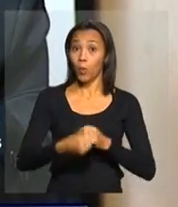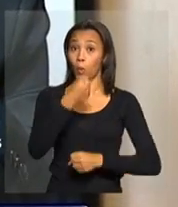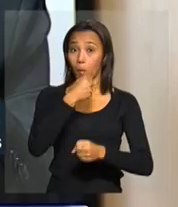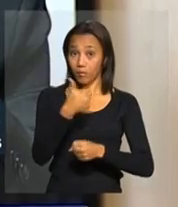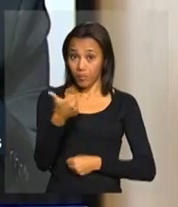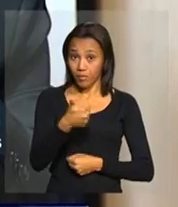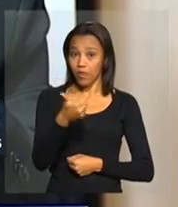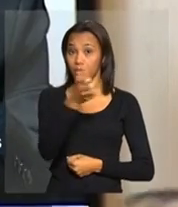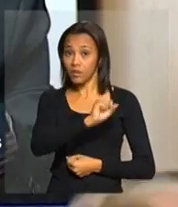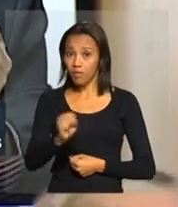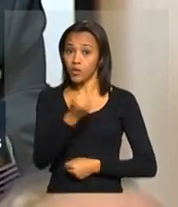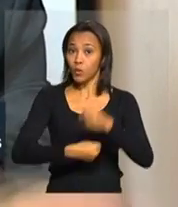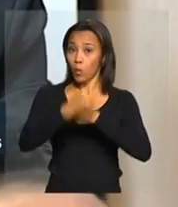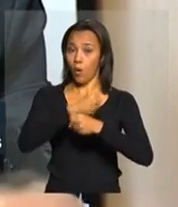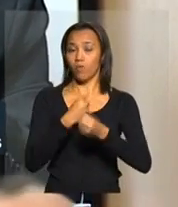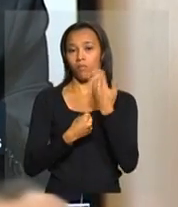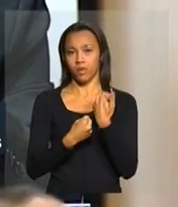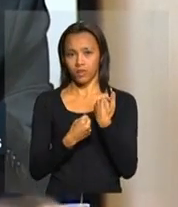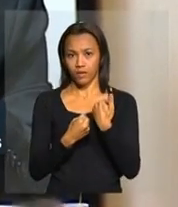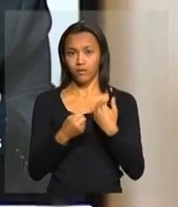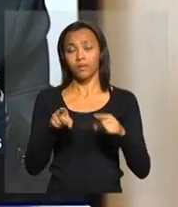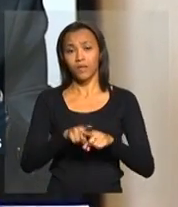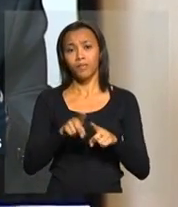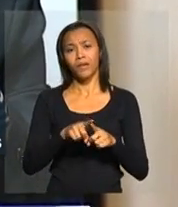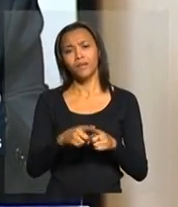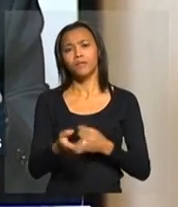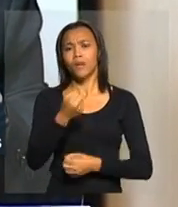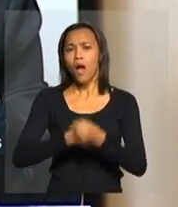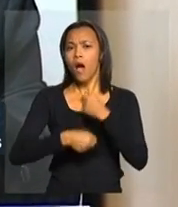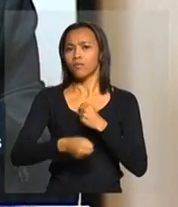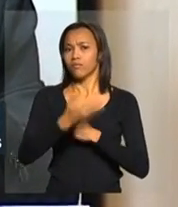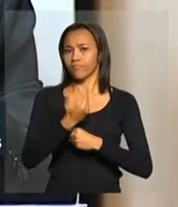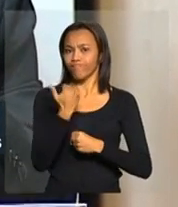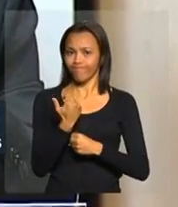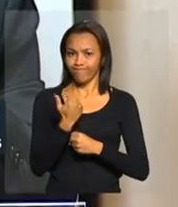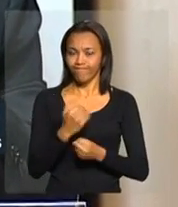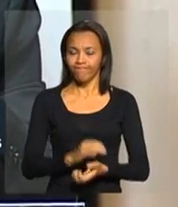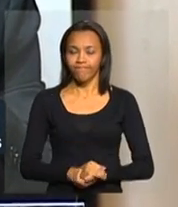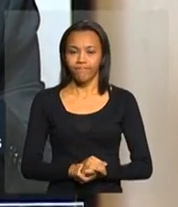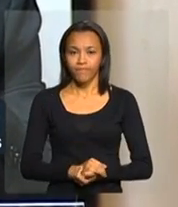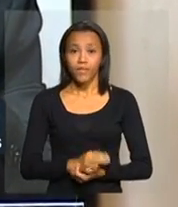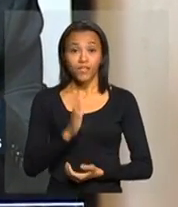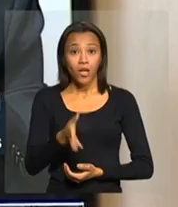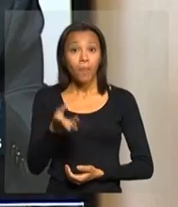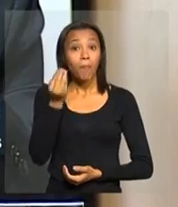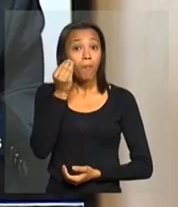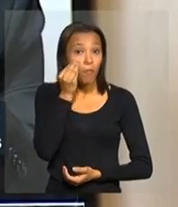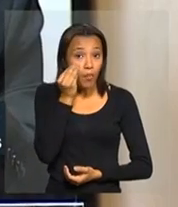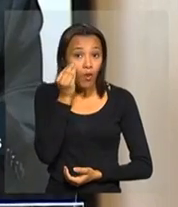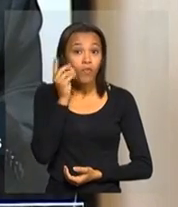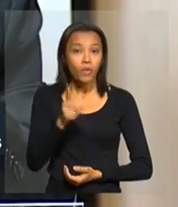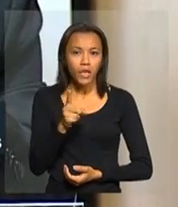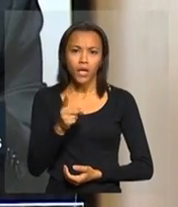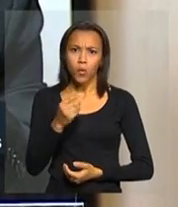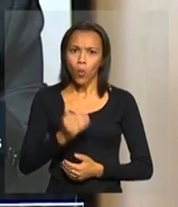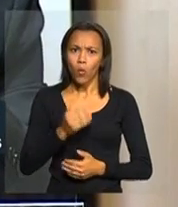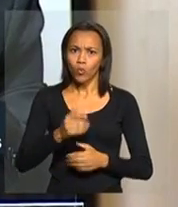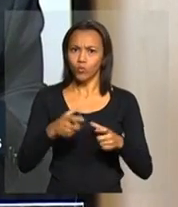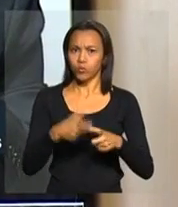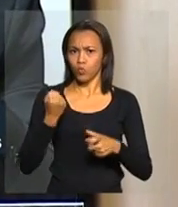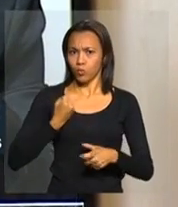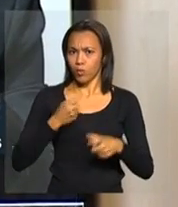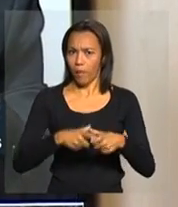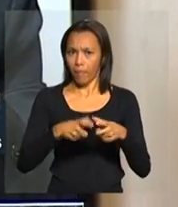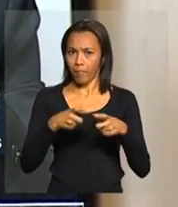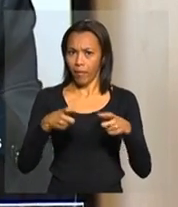passado, que a semelhança de outros anos, e um pouquinho mais, demonstra um crescimento sustentado do número